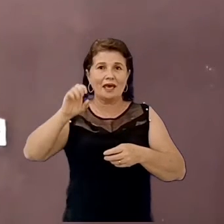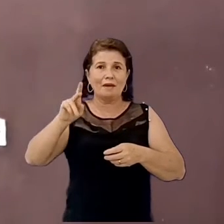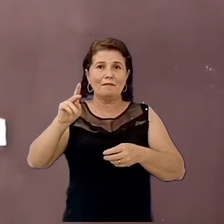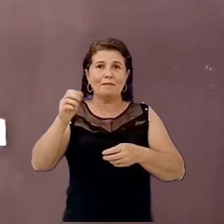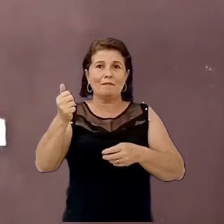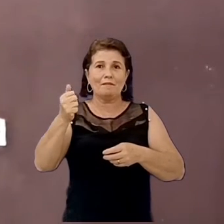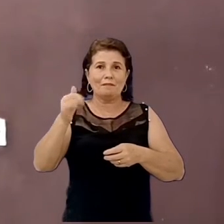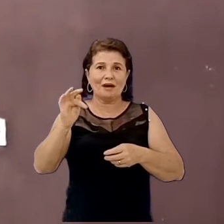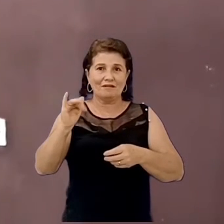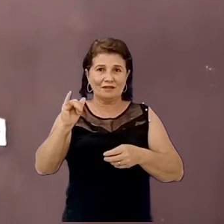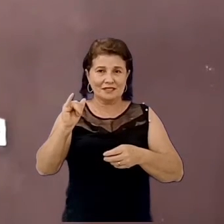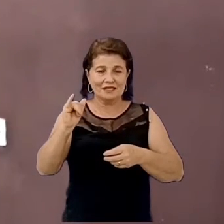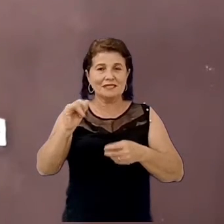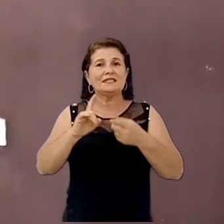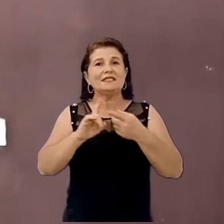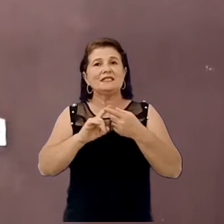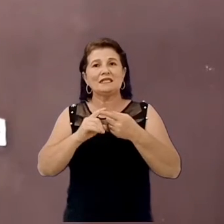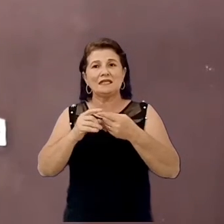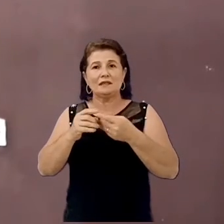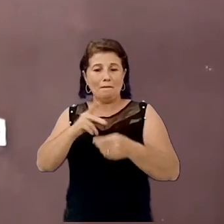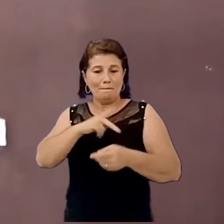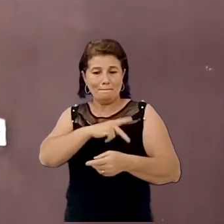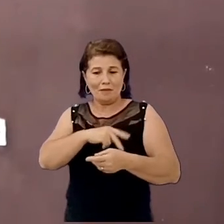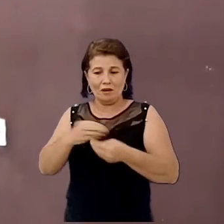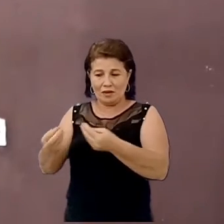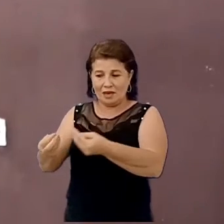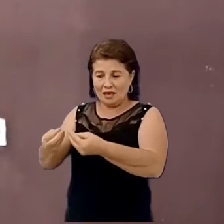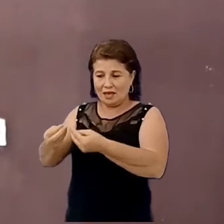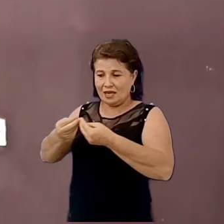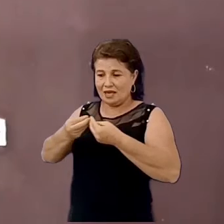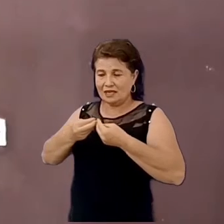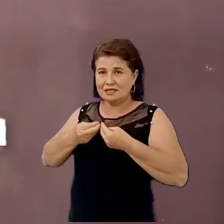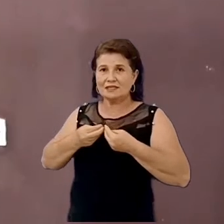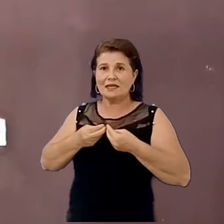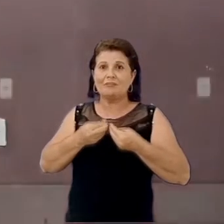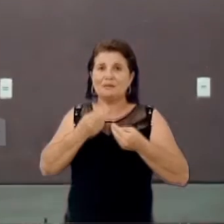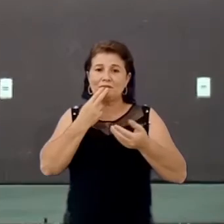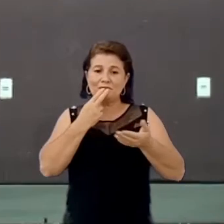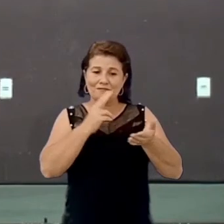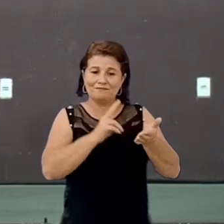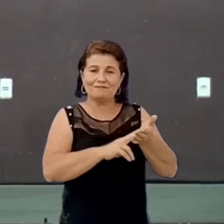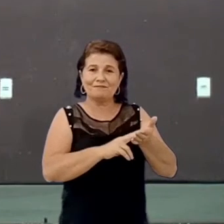Paulo recebe essa mensagem e retorna para a igreja elogiando a eles.